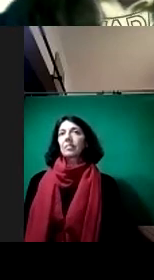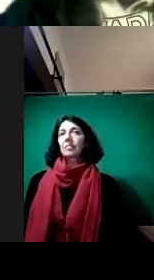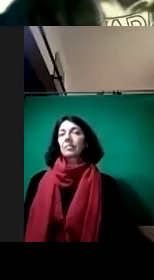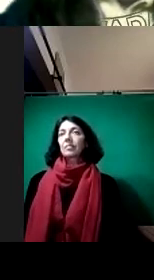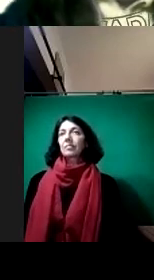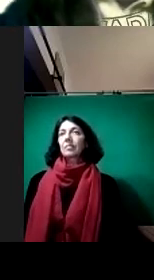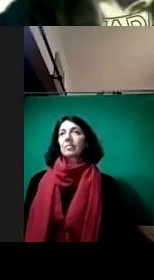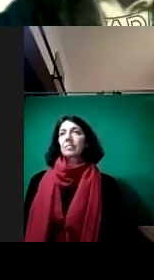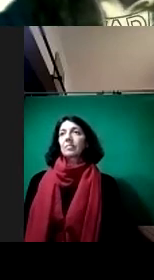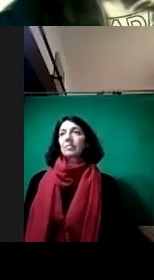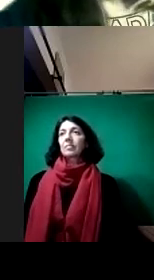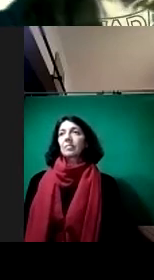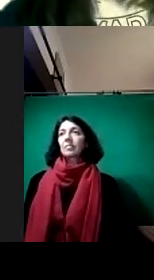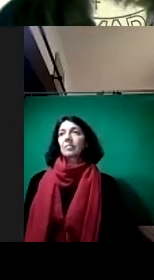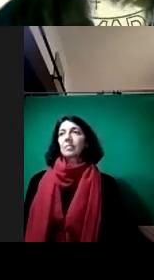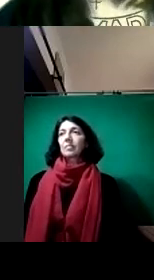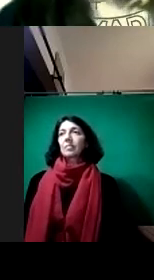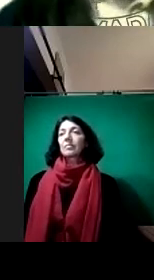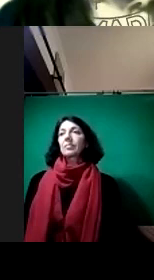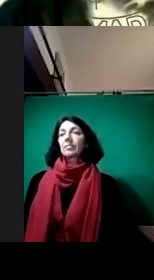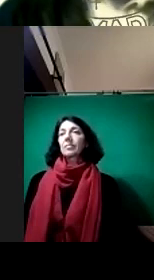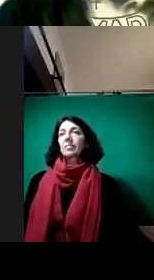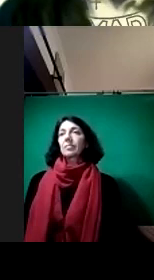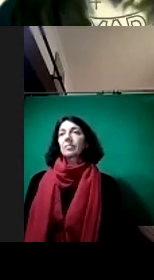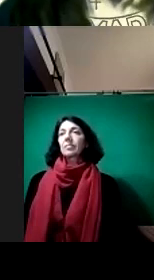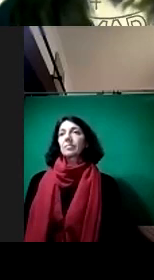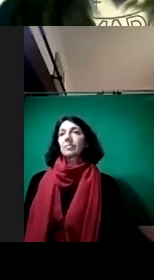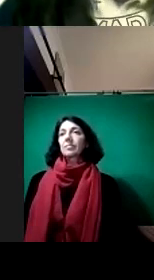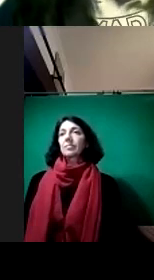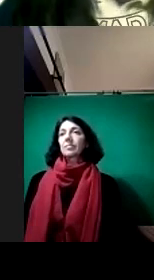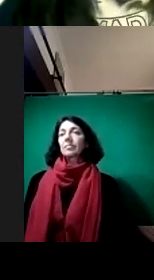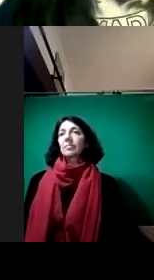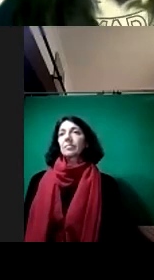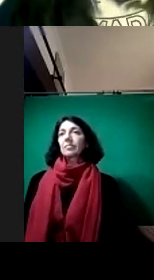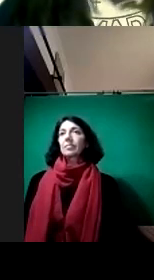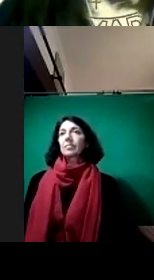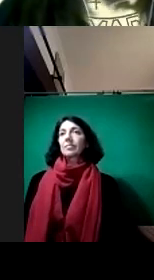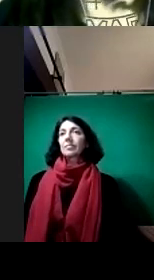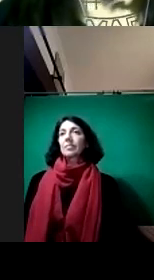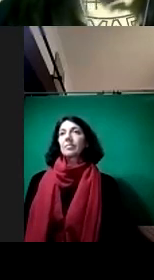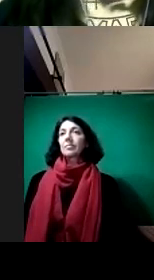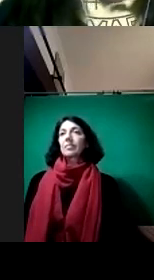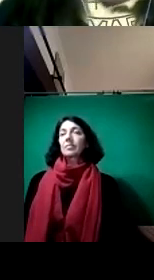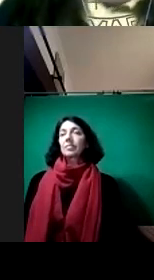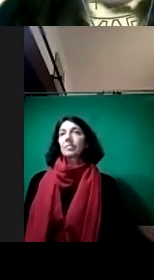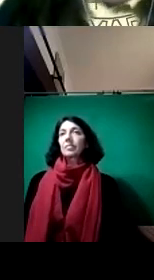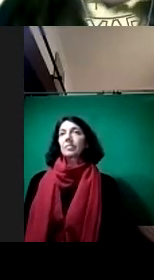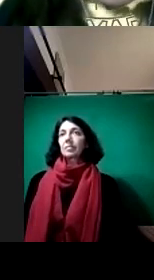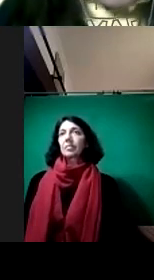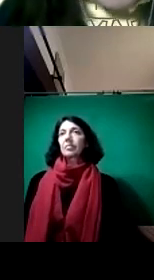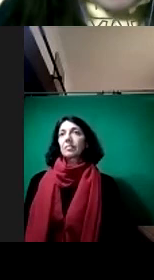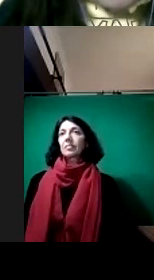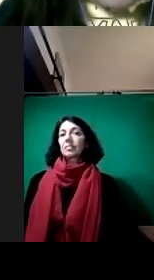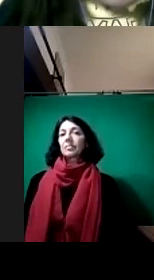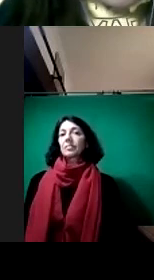e mando-vos um mail e falaremos melhor sobre este assunto. Certíssimo, muito obrigada. Obrigada. Temos mais uma pessoa para